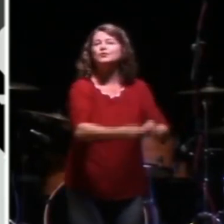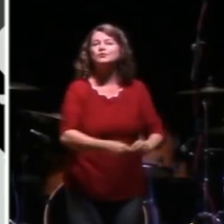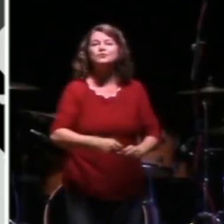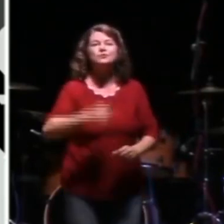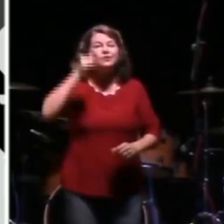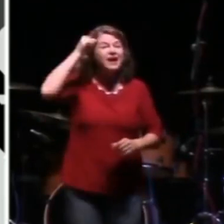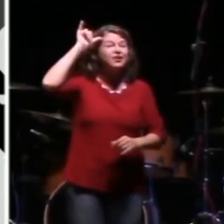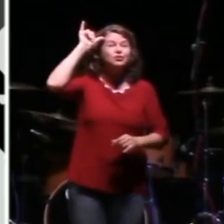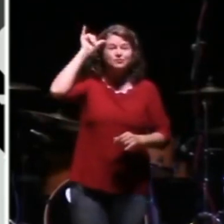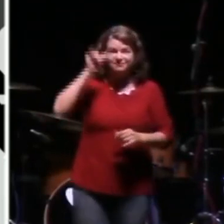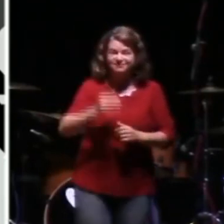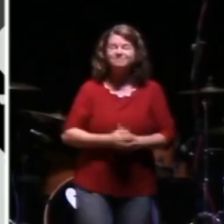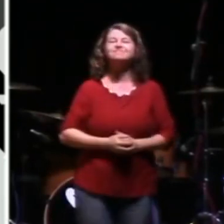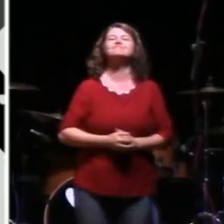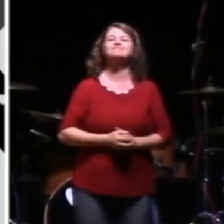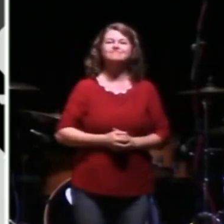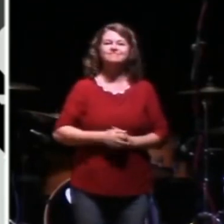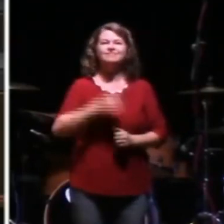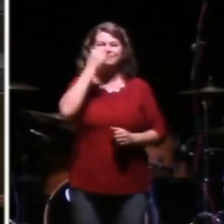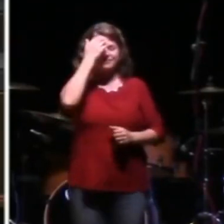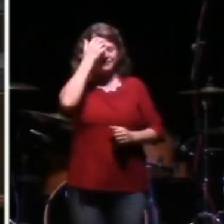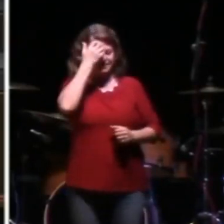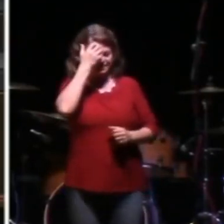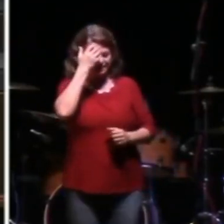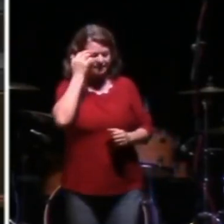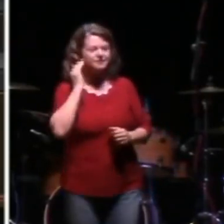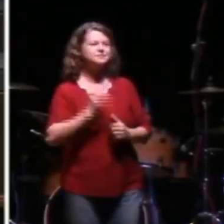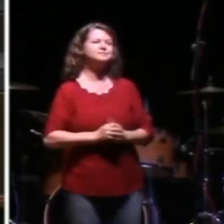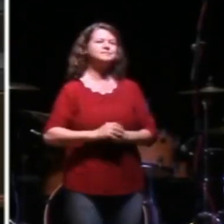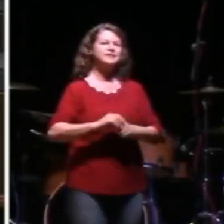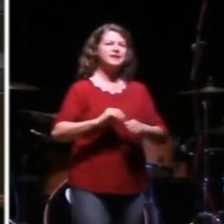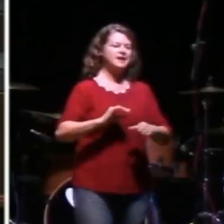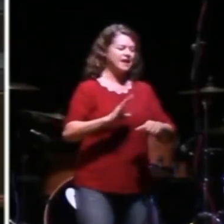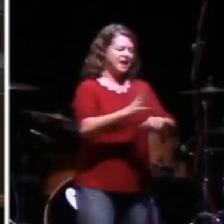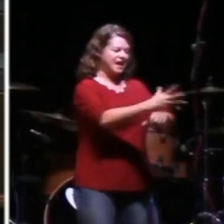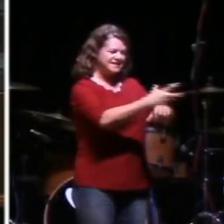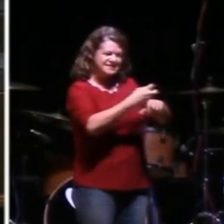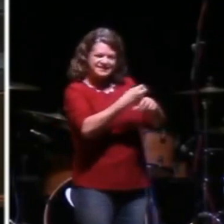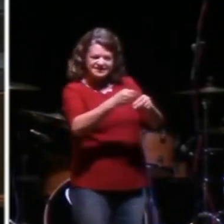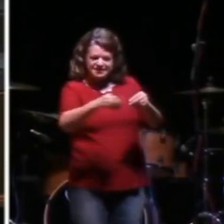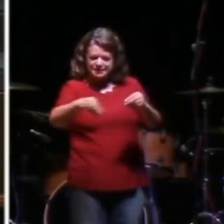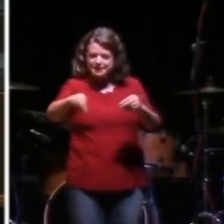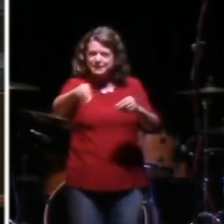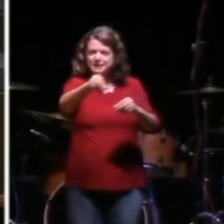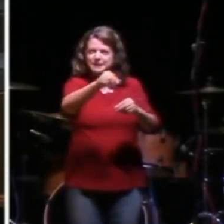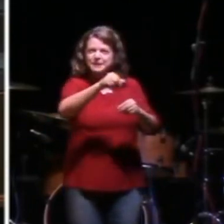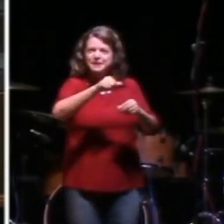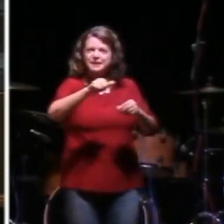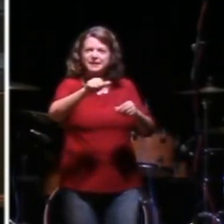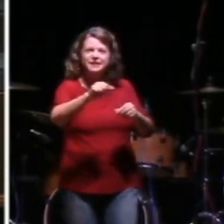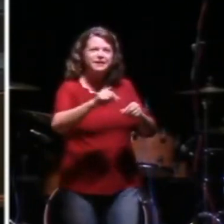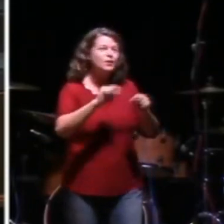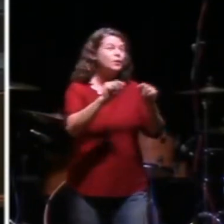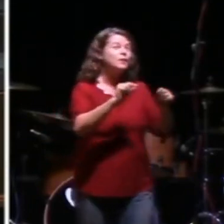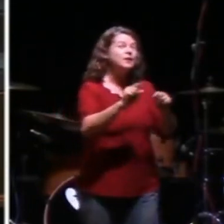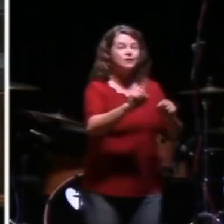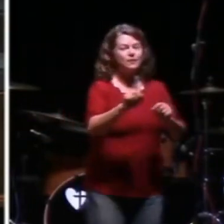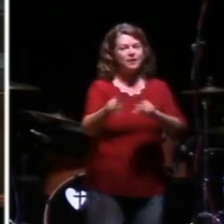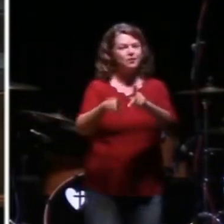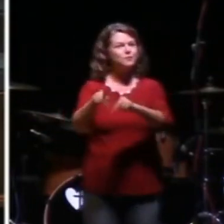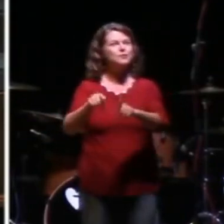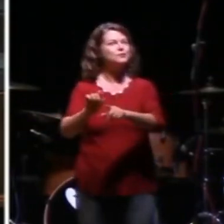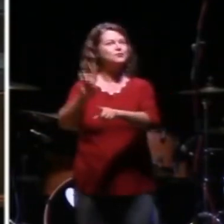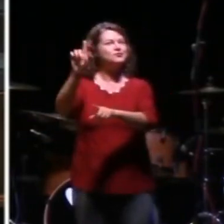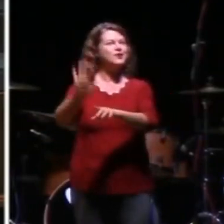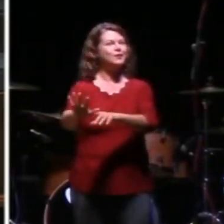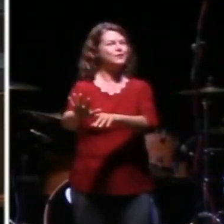e adoraram a sua imagem interessante aqui é que a cinza do forno se tornem úlcera não é no povo de deus não era o